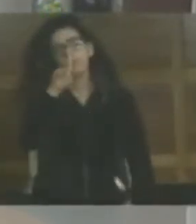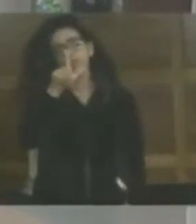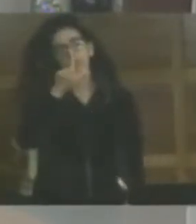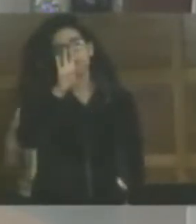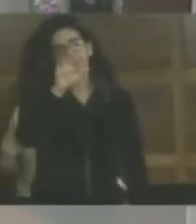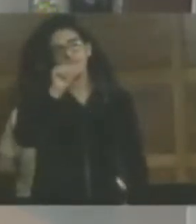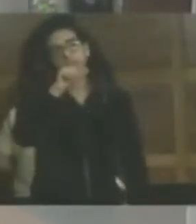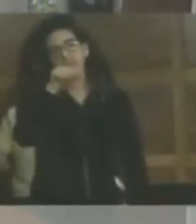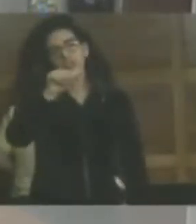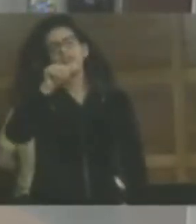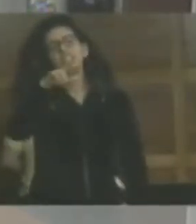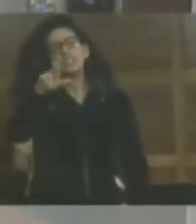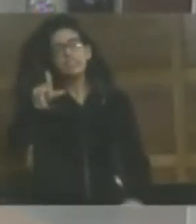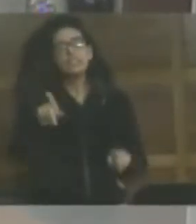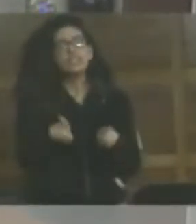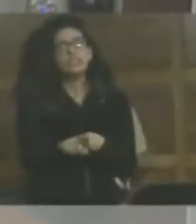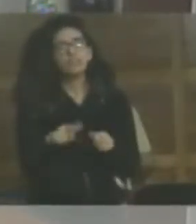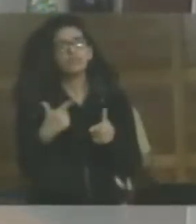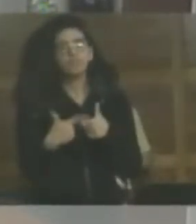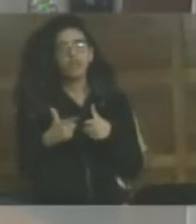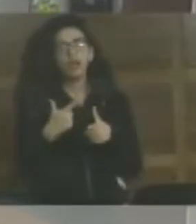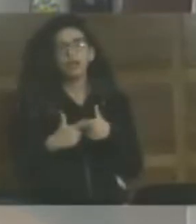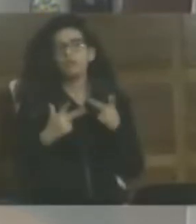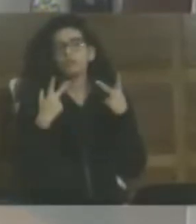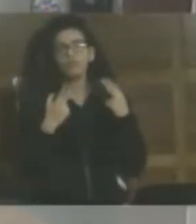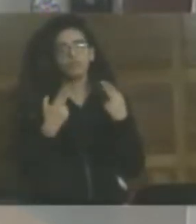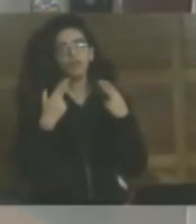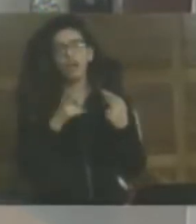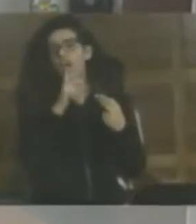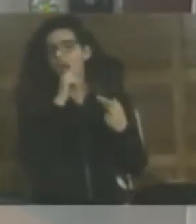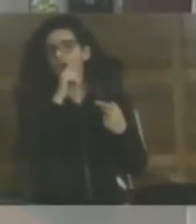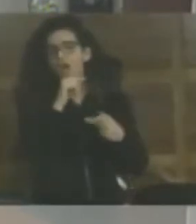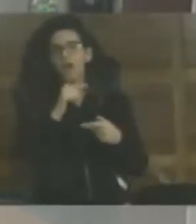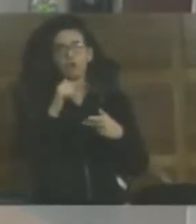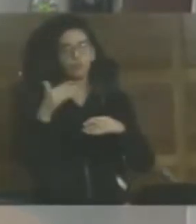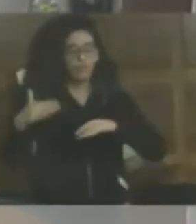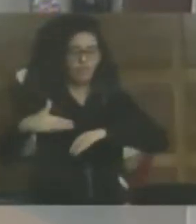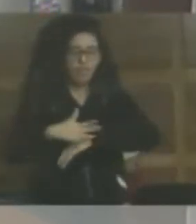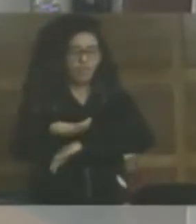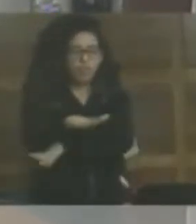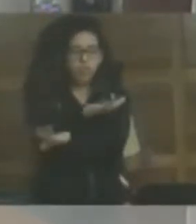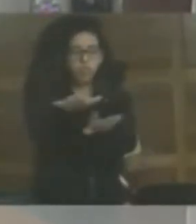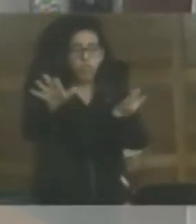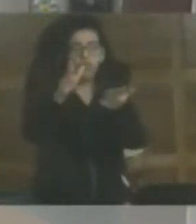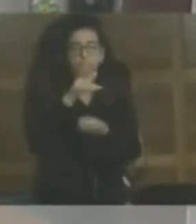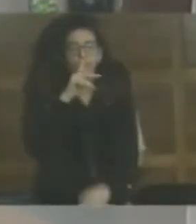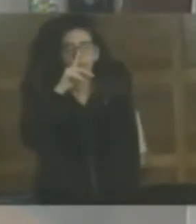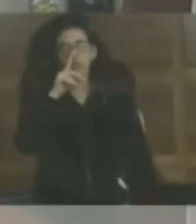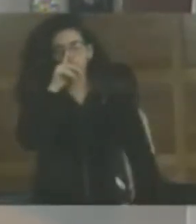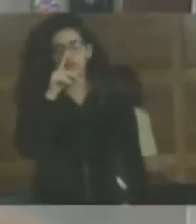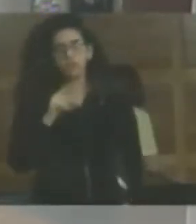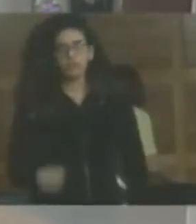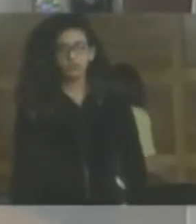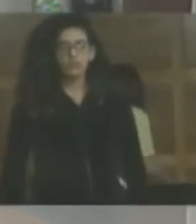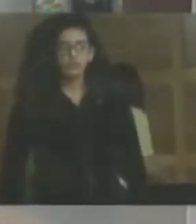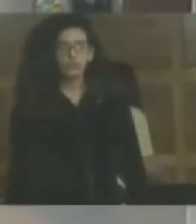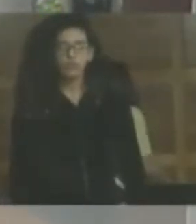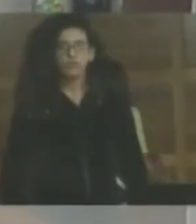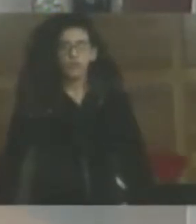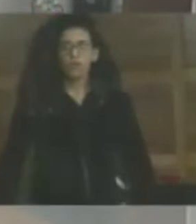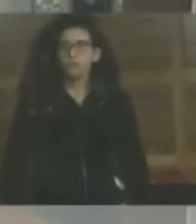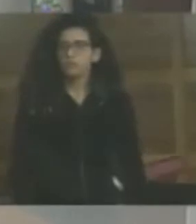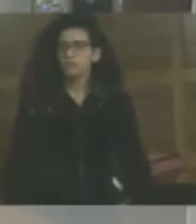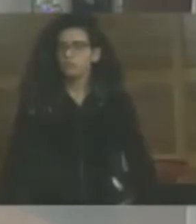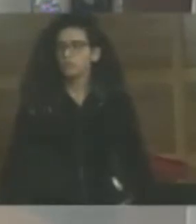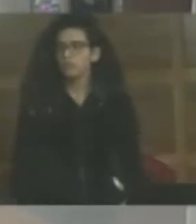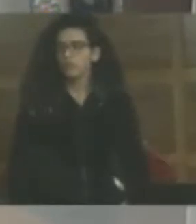Reites, tem a mesma situação, água atravessando aí a pista e trazendo risco aí de acidente para as pessoas,